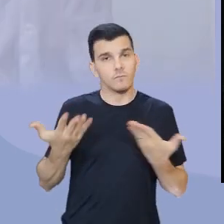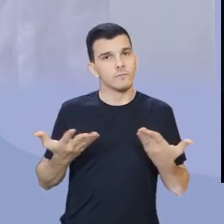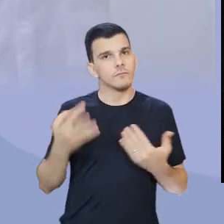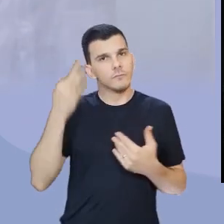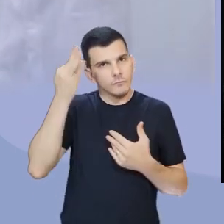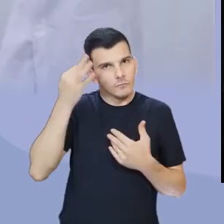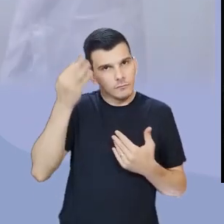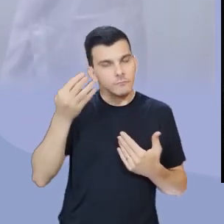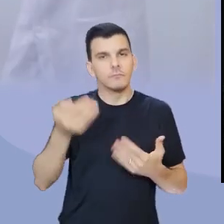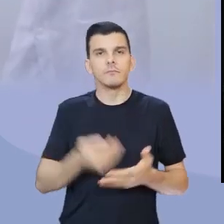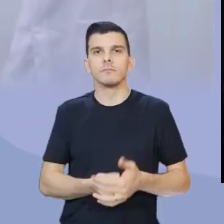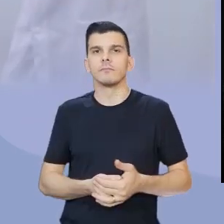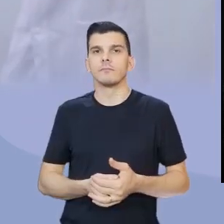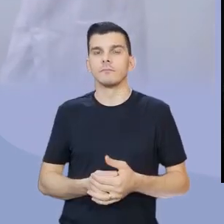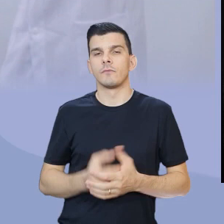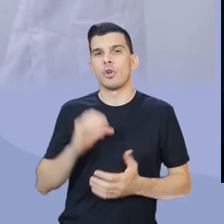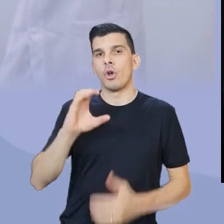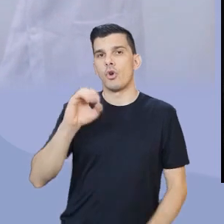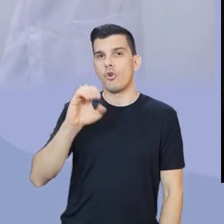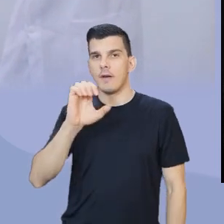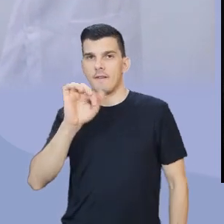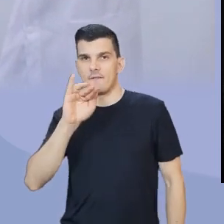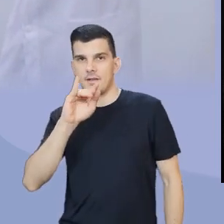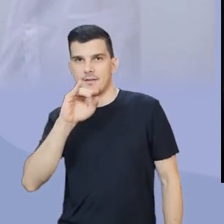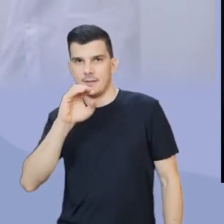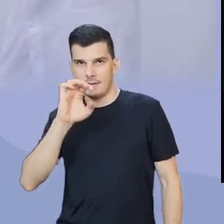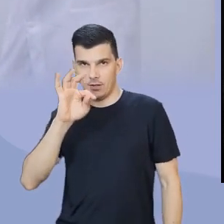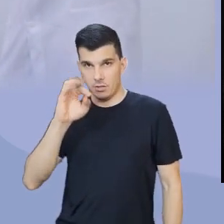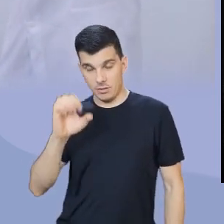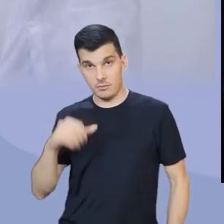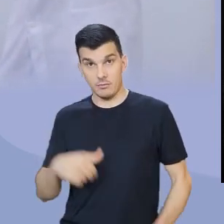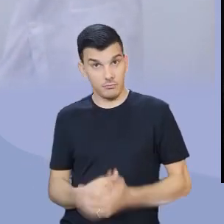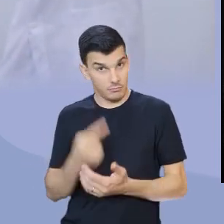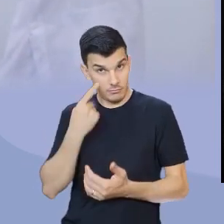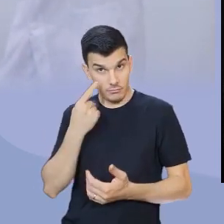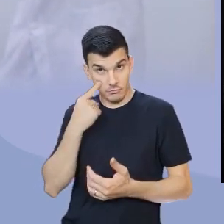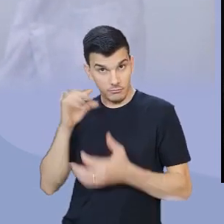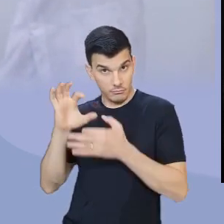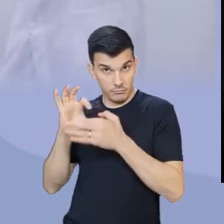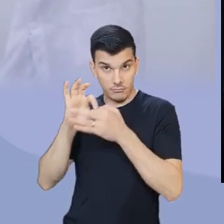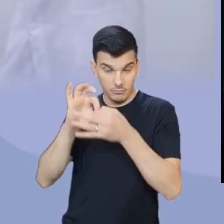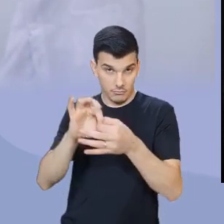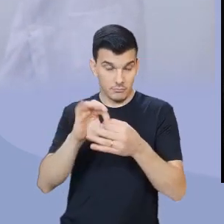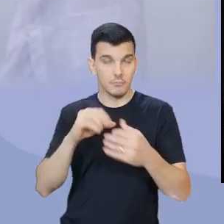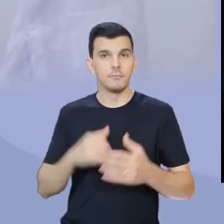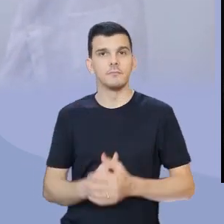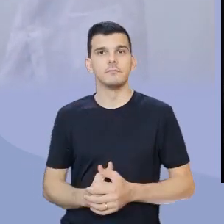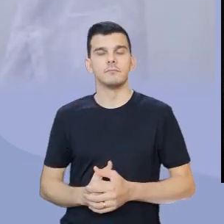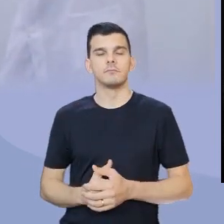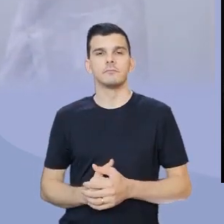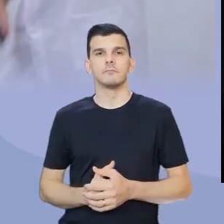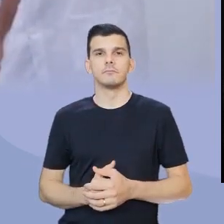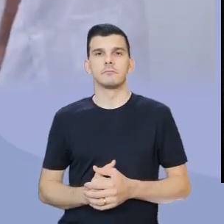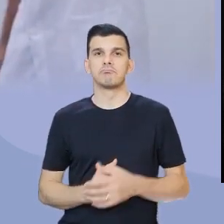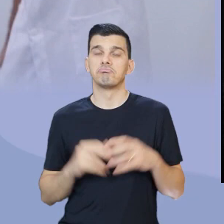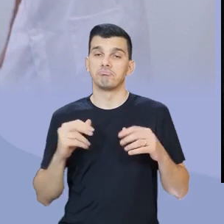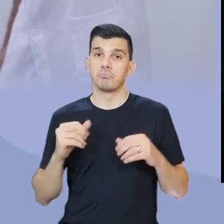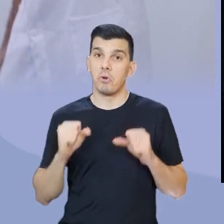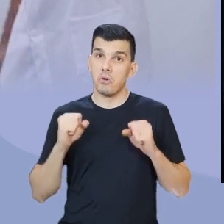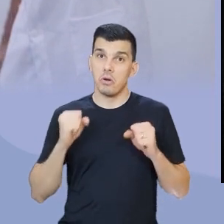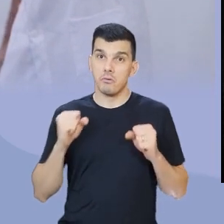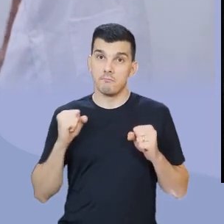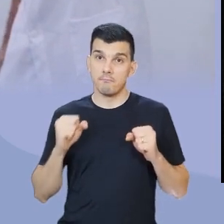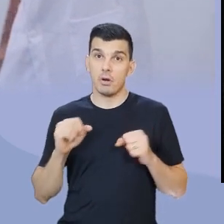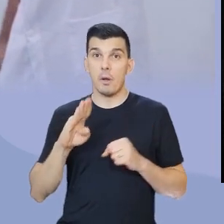que está aí? A teoria do coeficiente angular, beleza? Coeficiente angular. Então olha para esse ângulo que faz com o eixo X aqui, ó. A reta pode ter